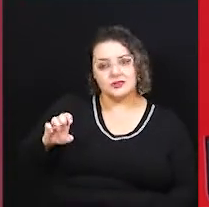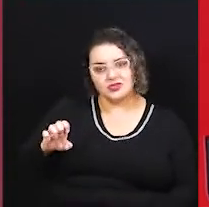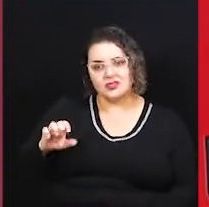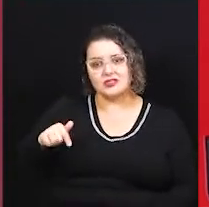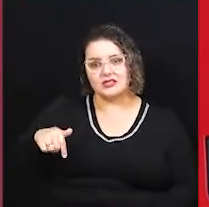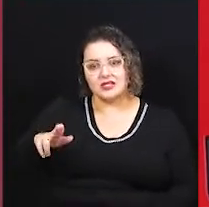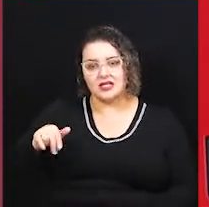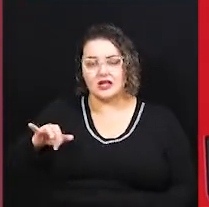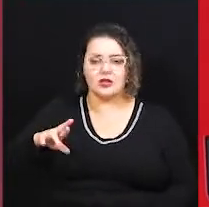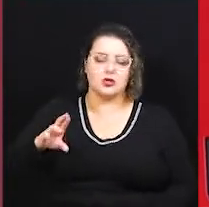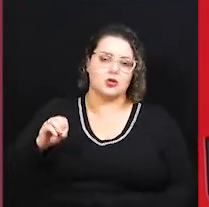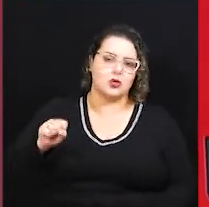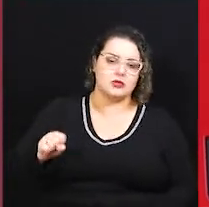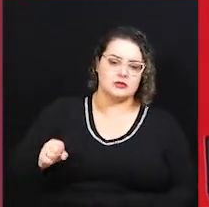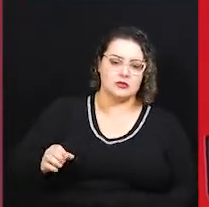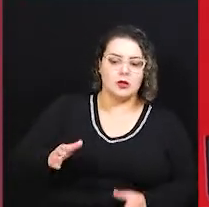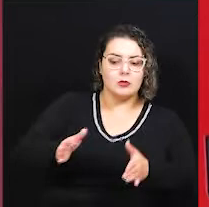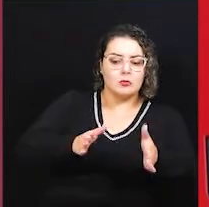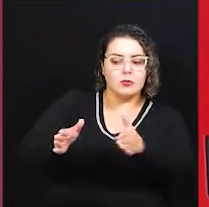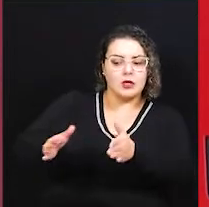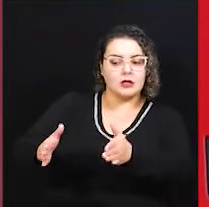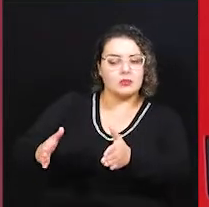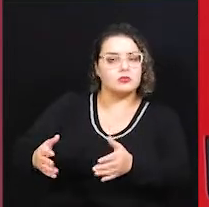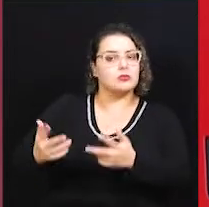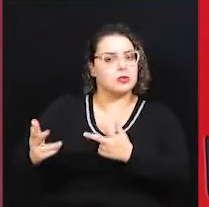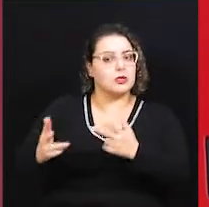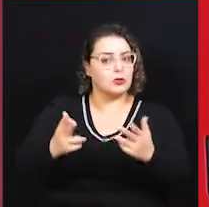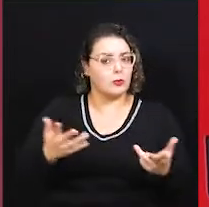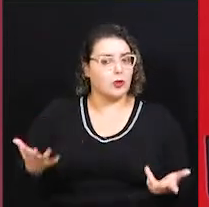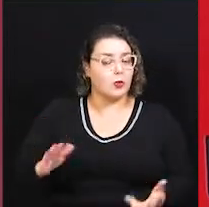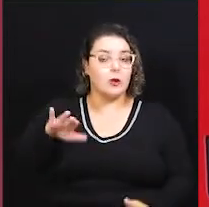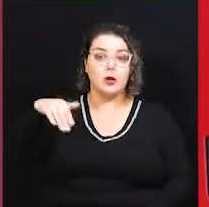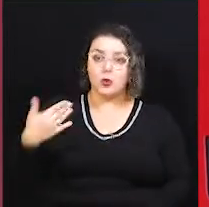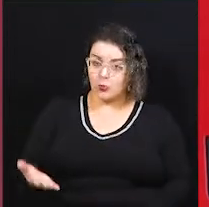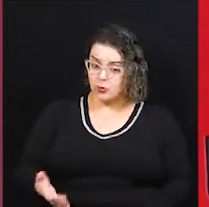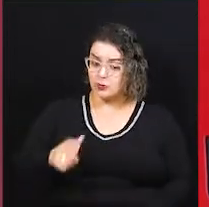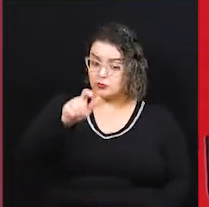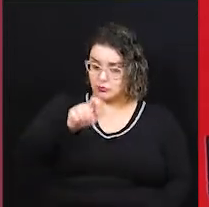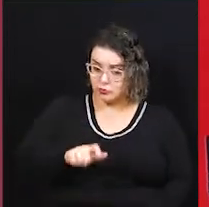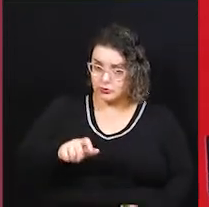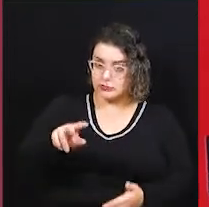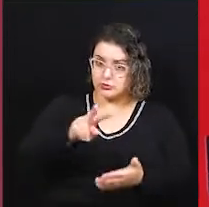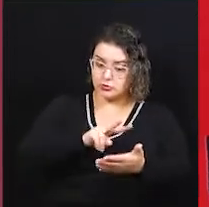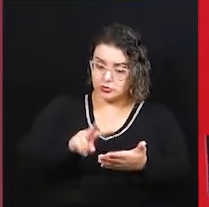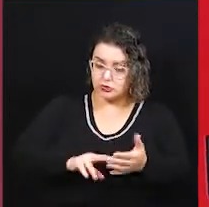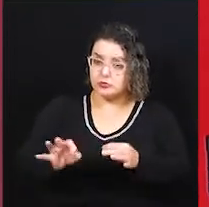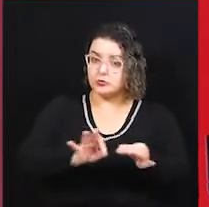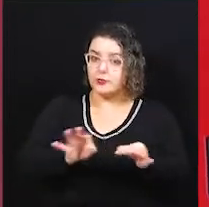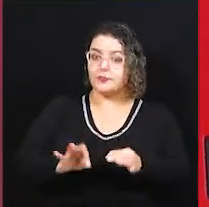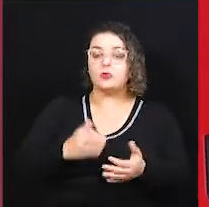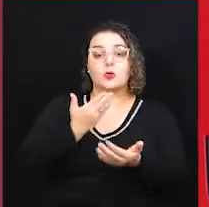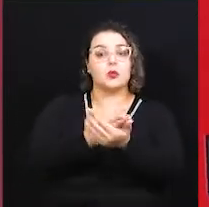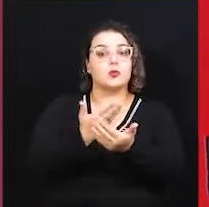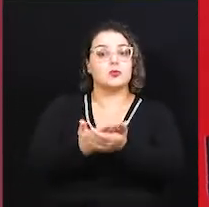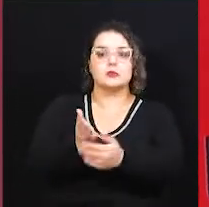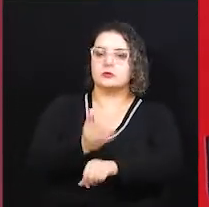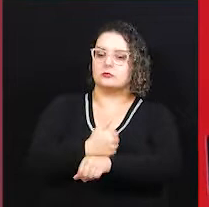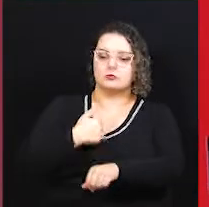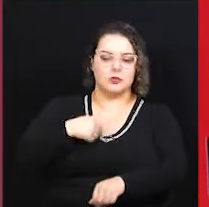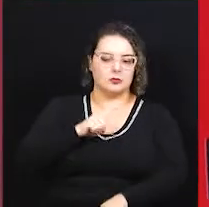épocas parecidas. Então, quando o aluno se prepara para ler uma obra, ele tem que fazer um estudo prévio. Eu